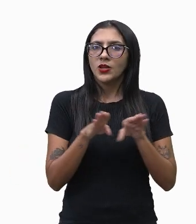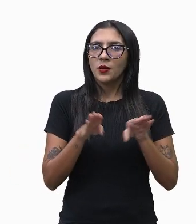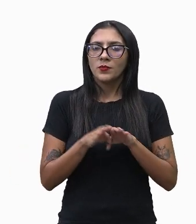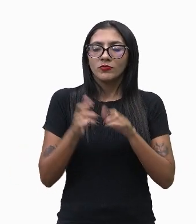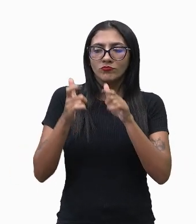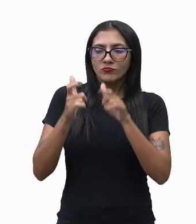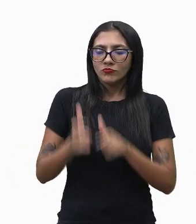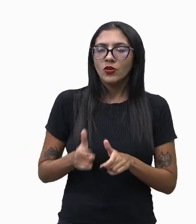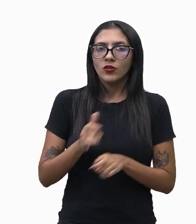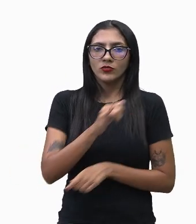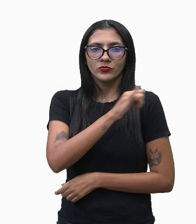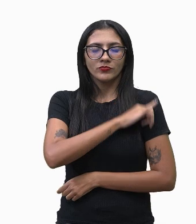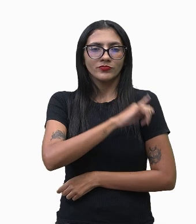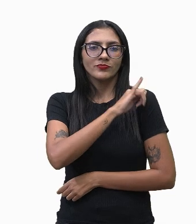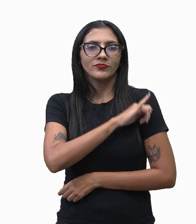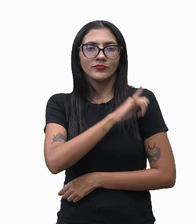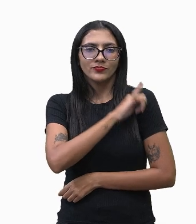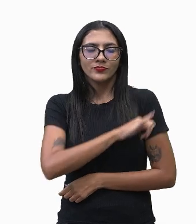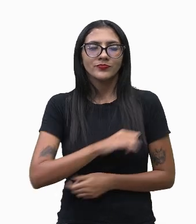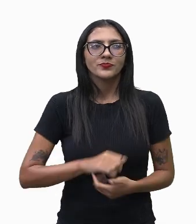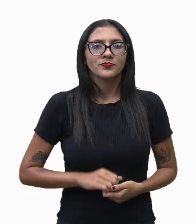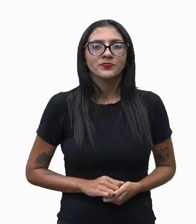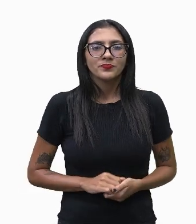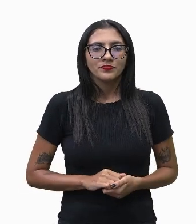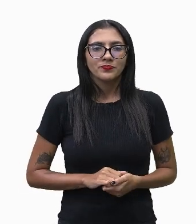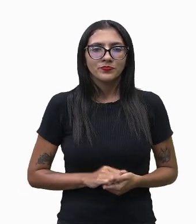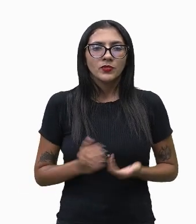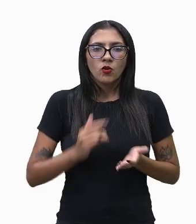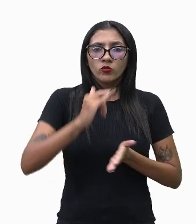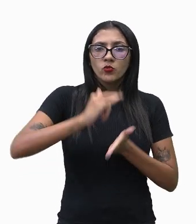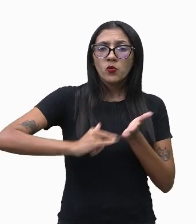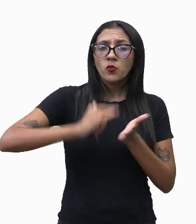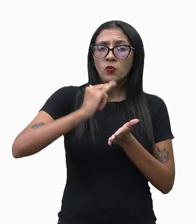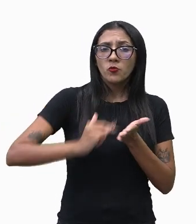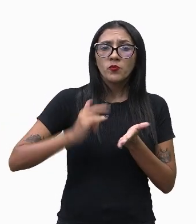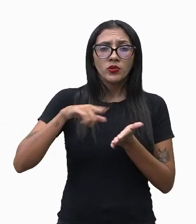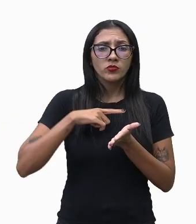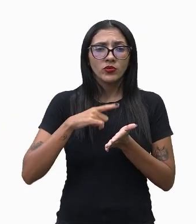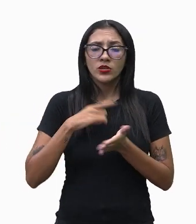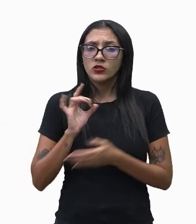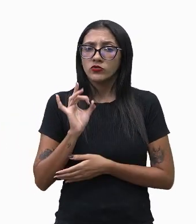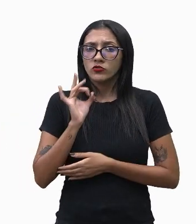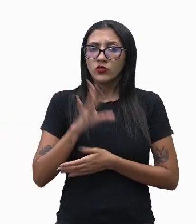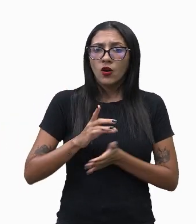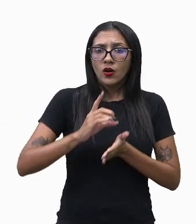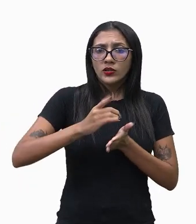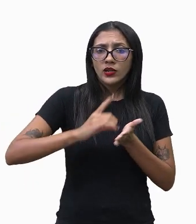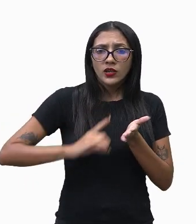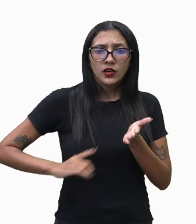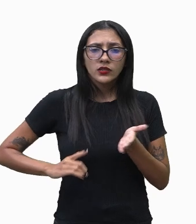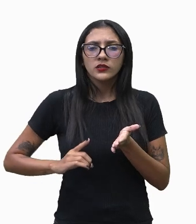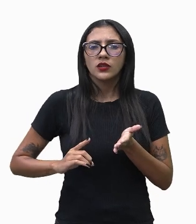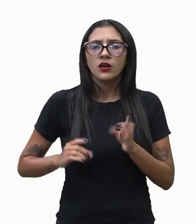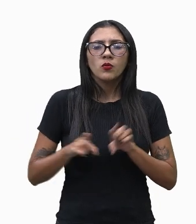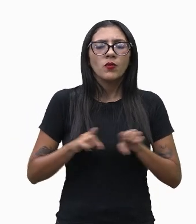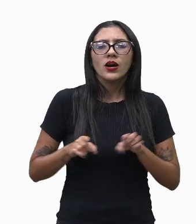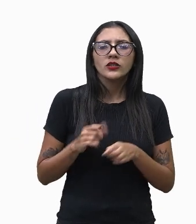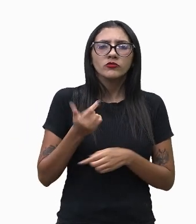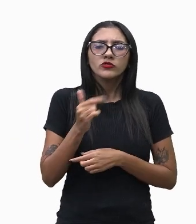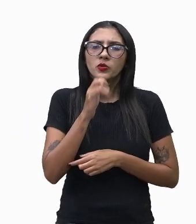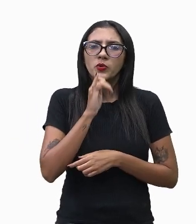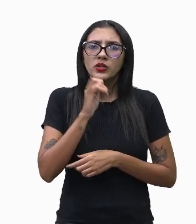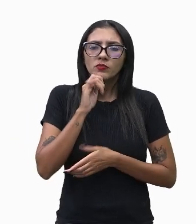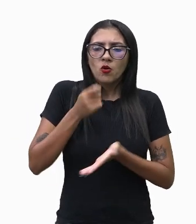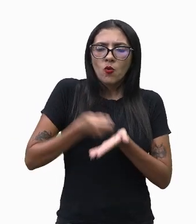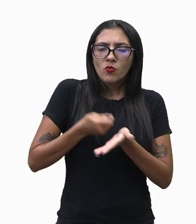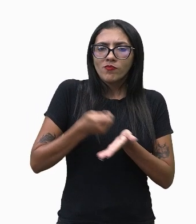do Rio de Janeiro. Então, o documento final ele ficou restrito a declarações sem nenhuma obrigação aos participantes.